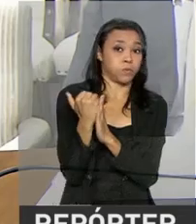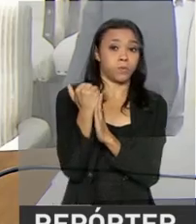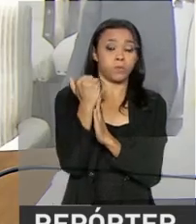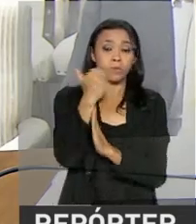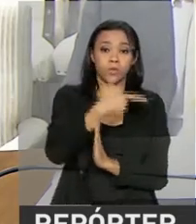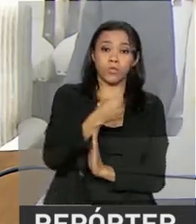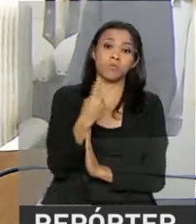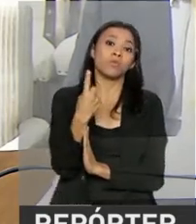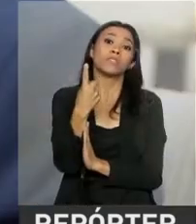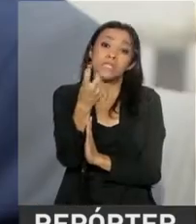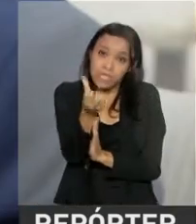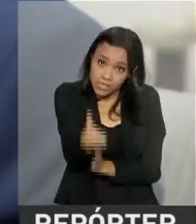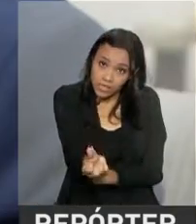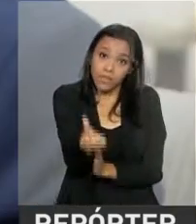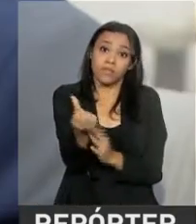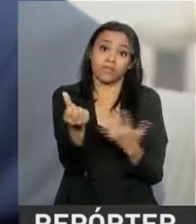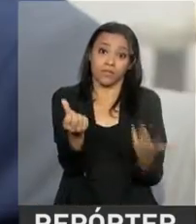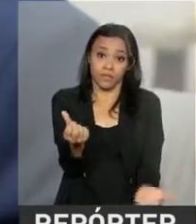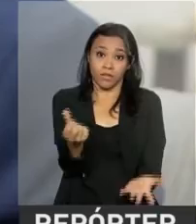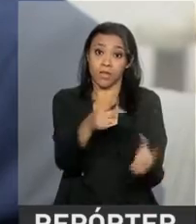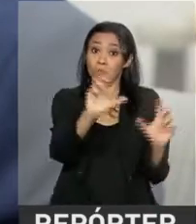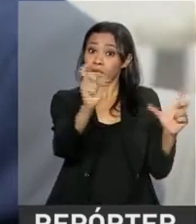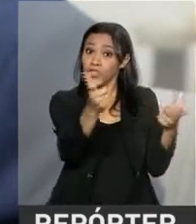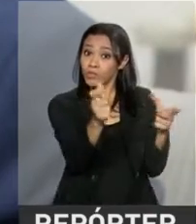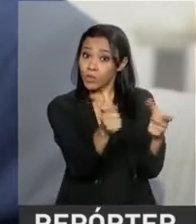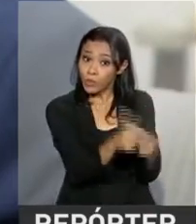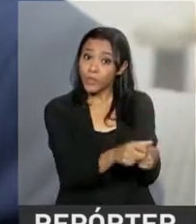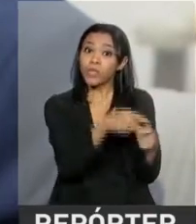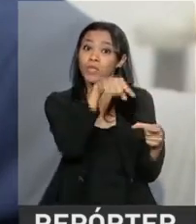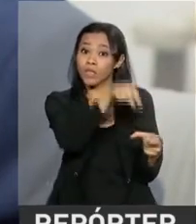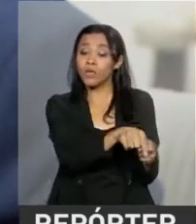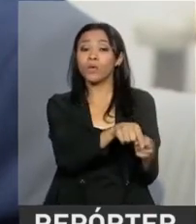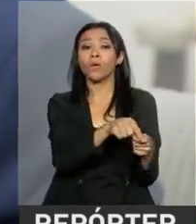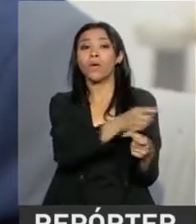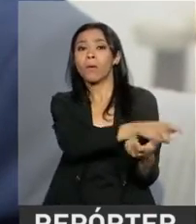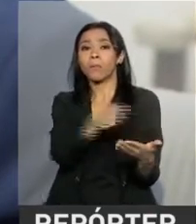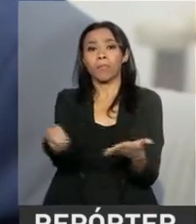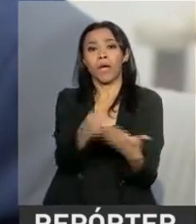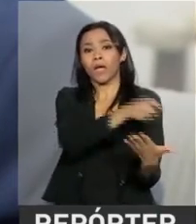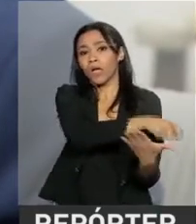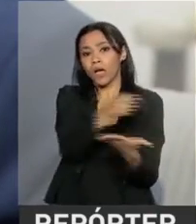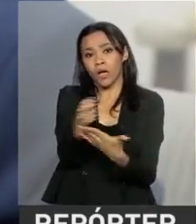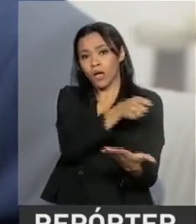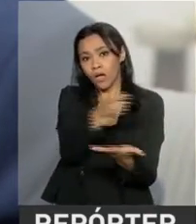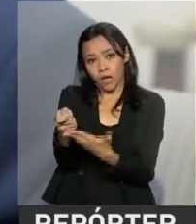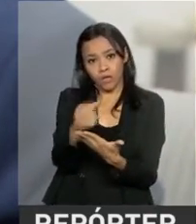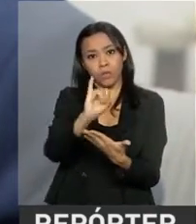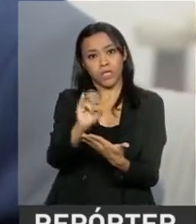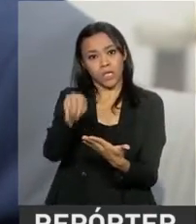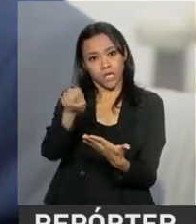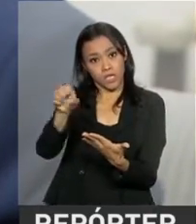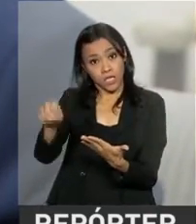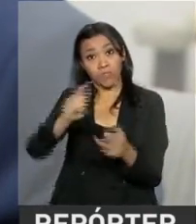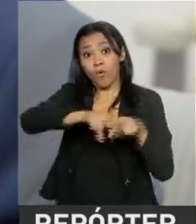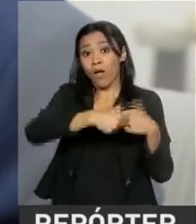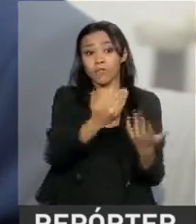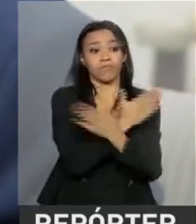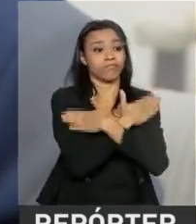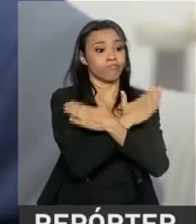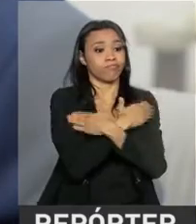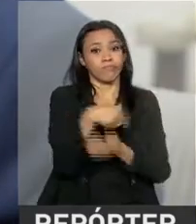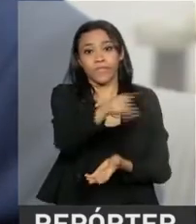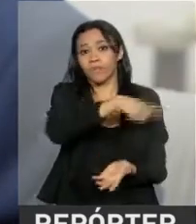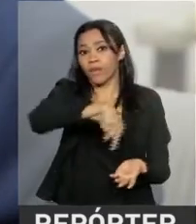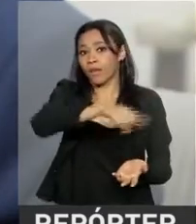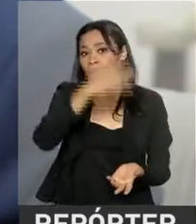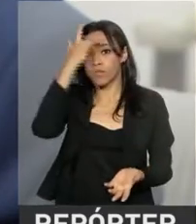2016, o número de contribuintes se reduz em 500 mil aproximadamente esse ano em função do mercado de trabalho, do quadro